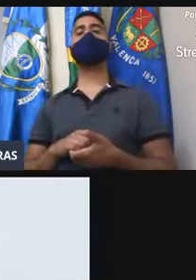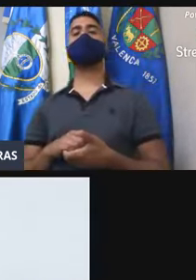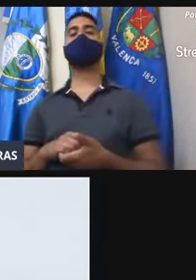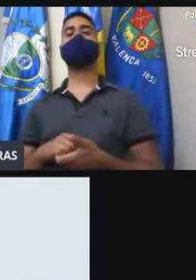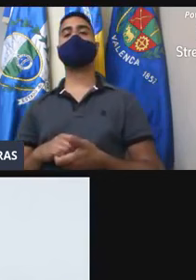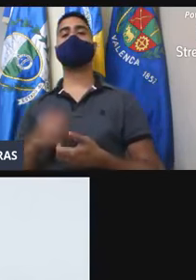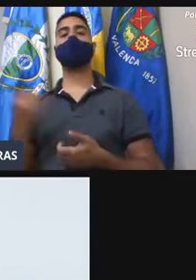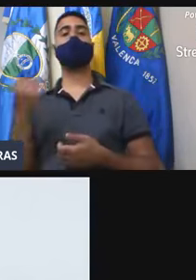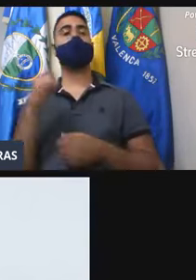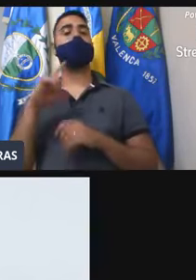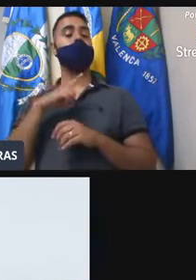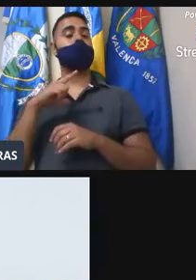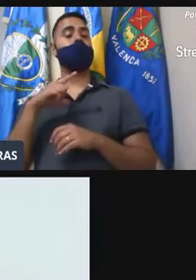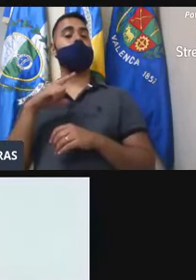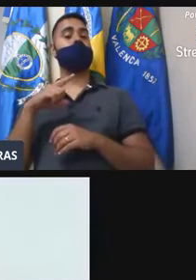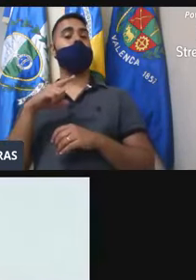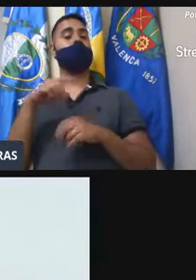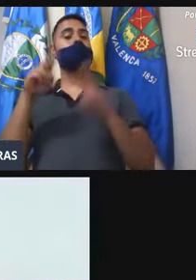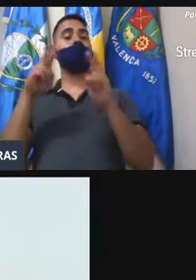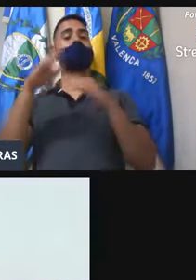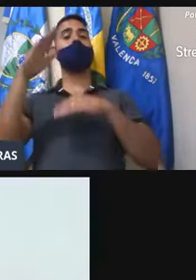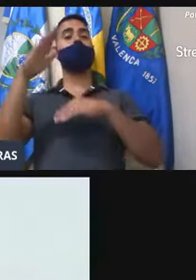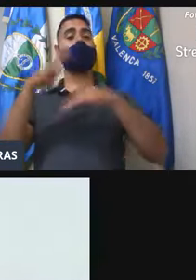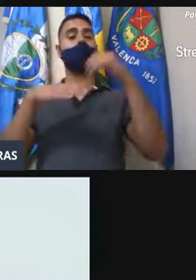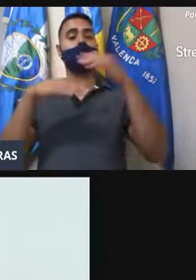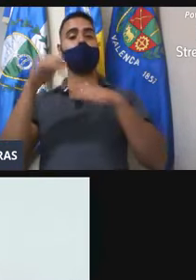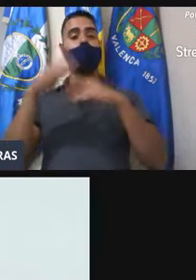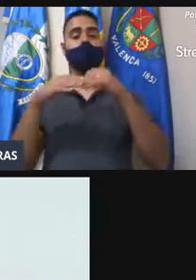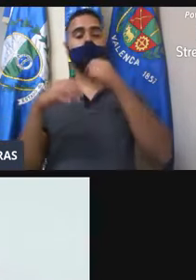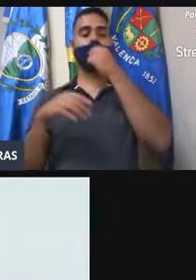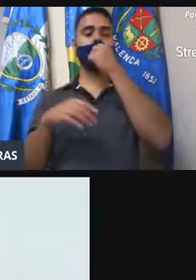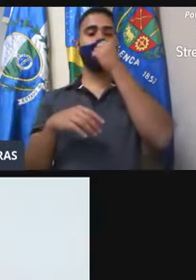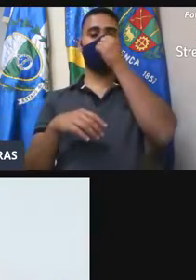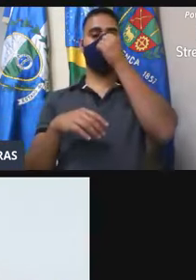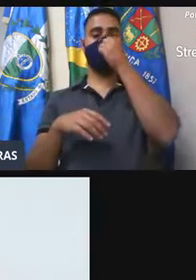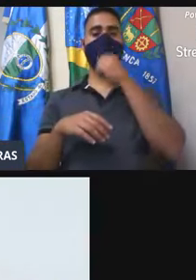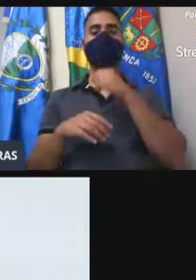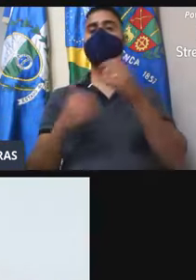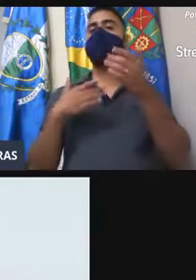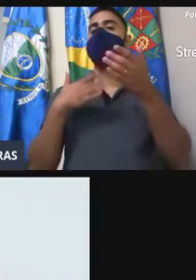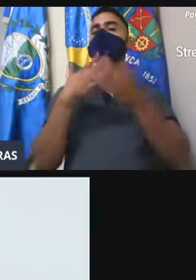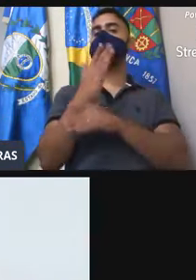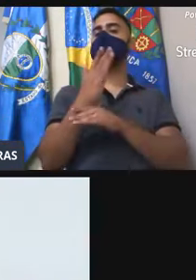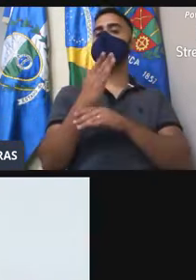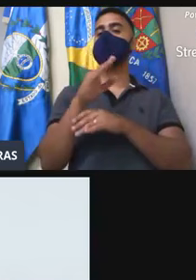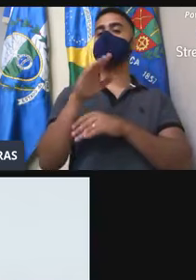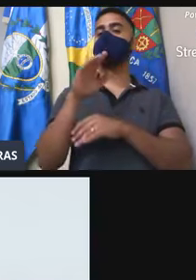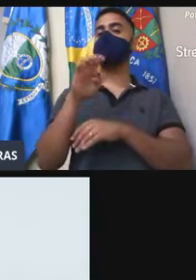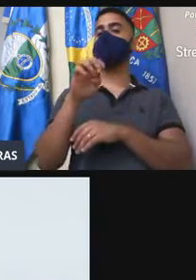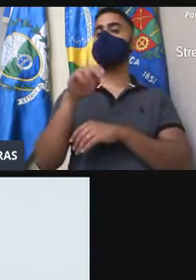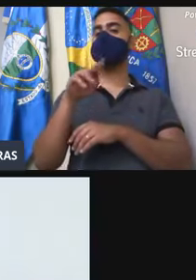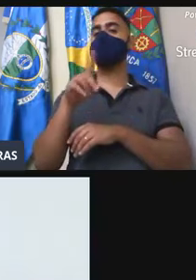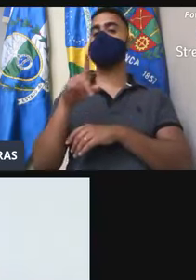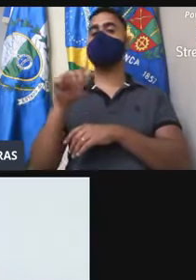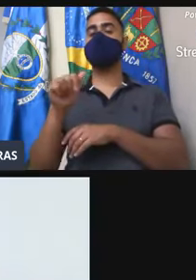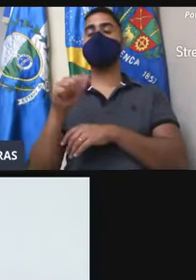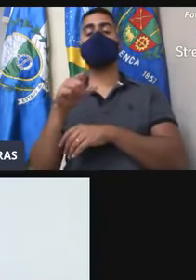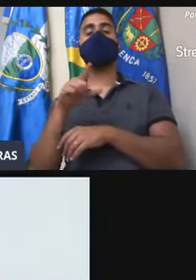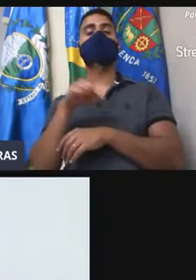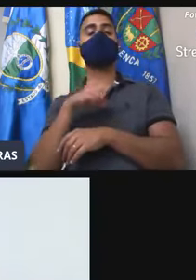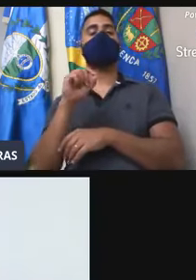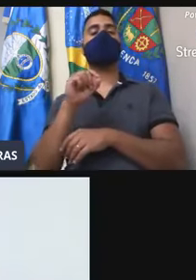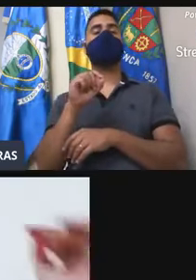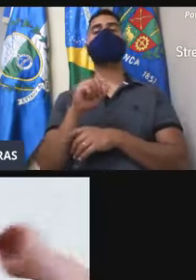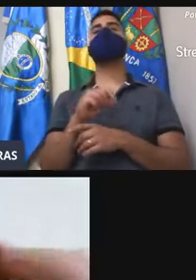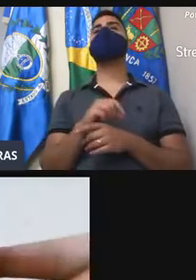dar um caráter profissional de não assistencialismo, a aprovação dessa emenda. Que você tenha foi